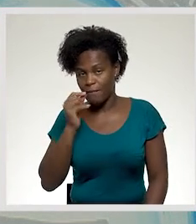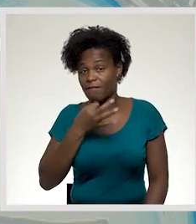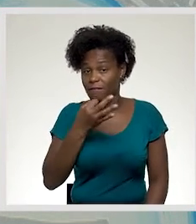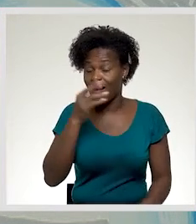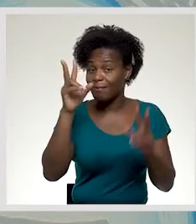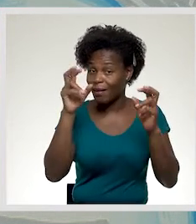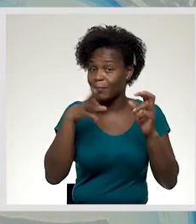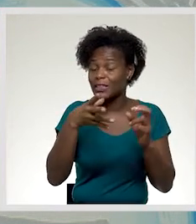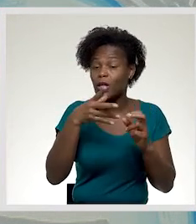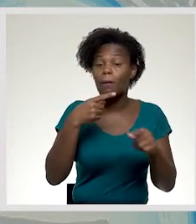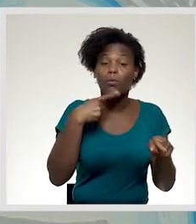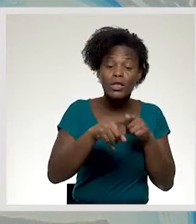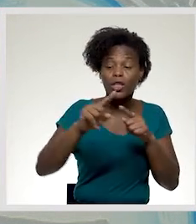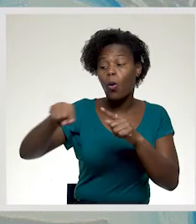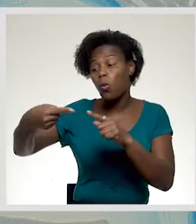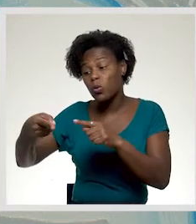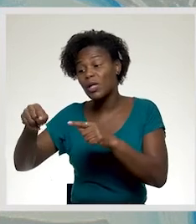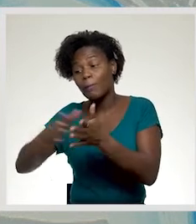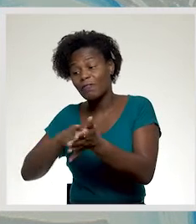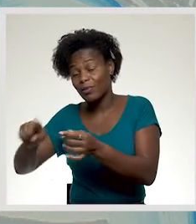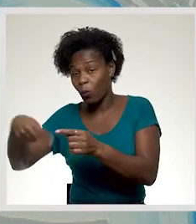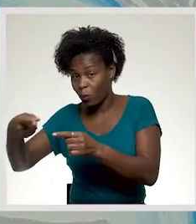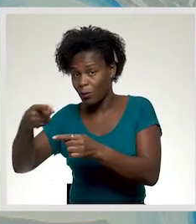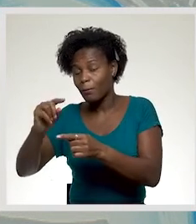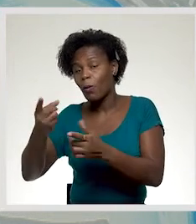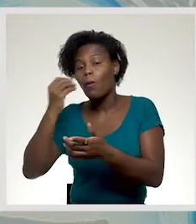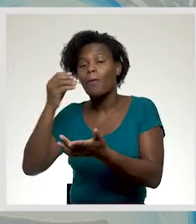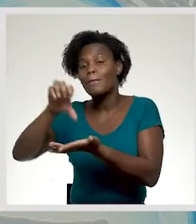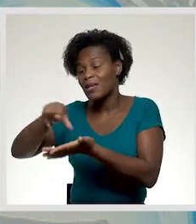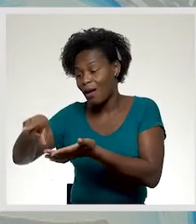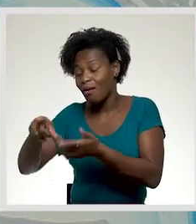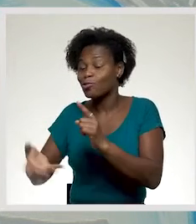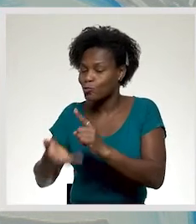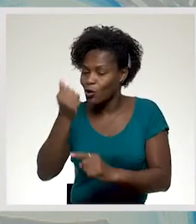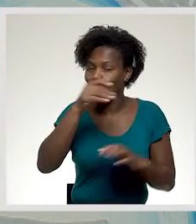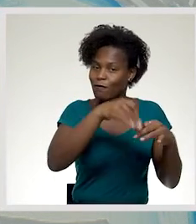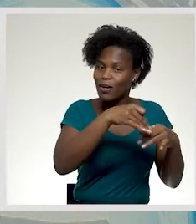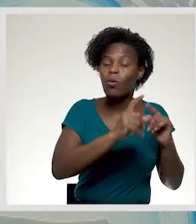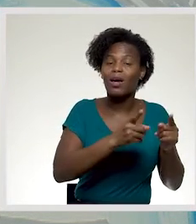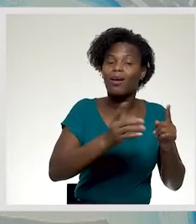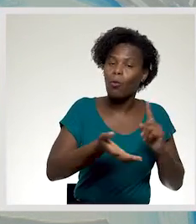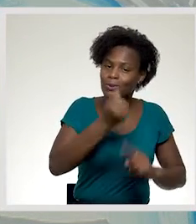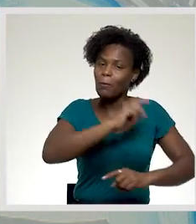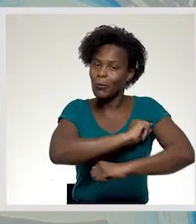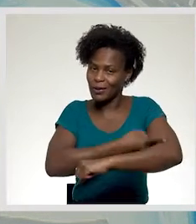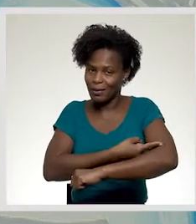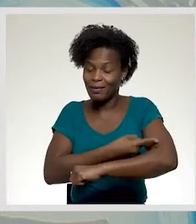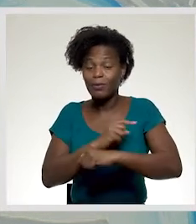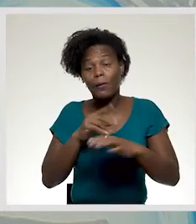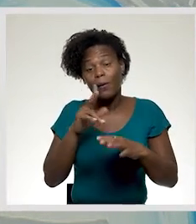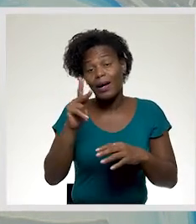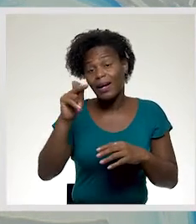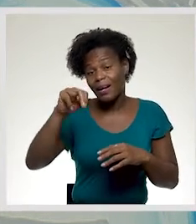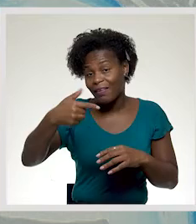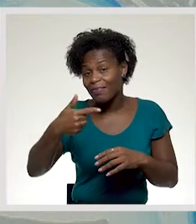muitas vezes usam o outro como meio para atingir o seu fim. Neste caso, atingir o poder. Então, Kant diz